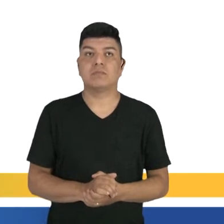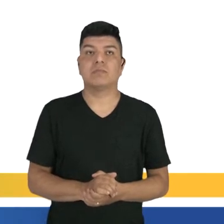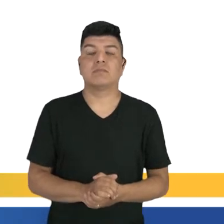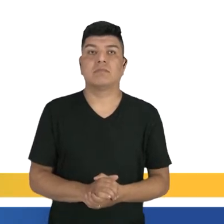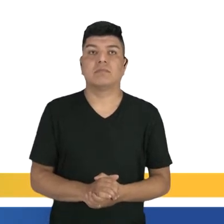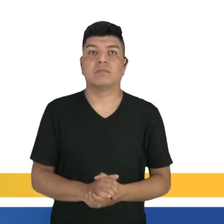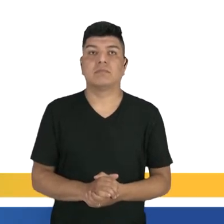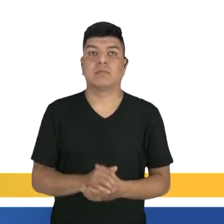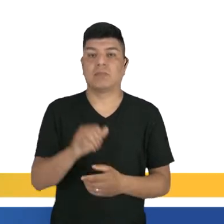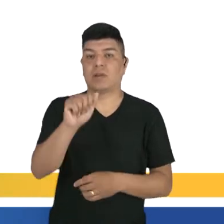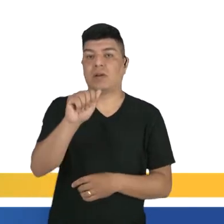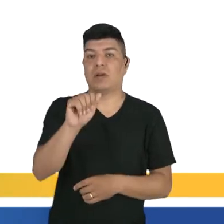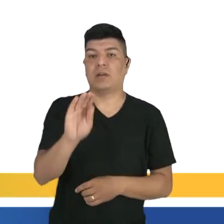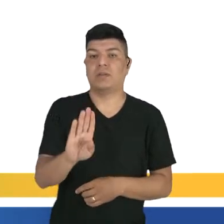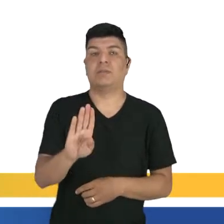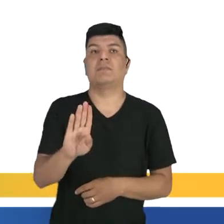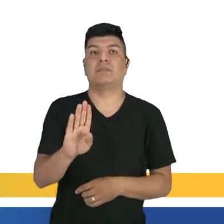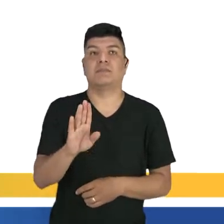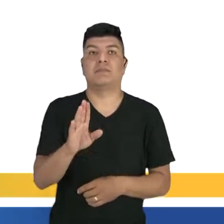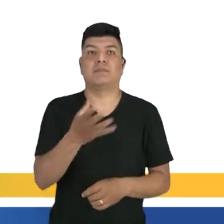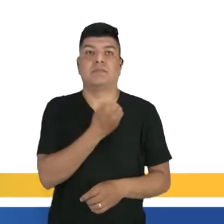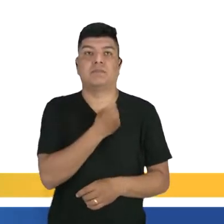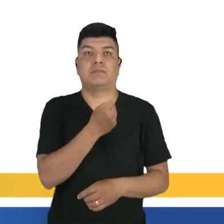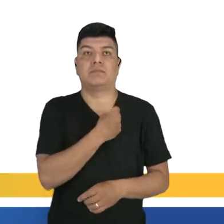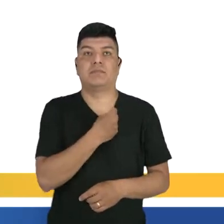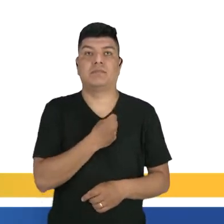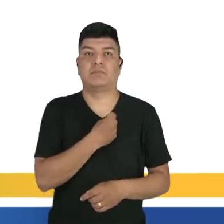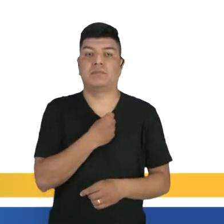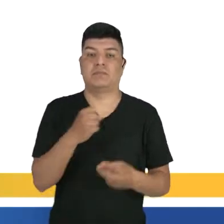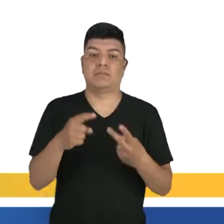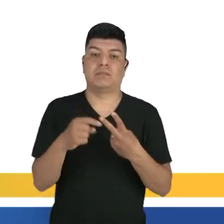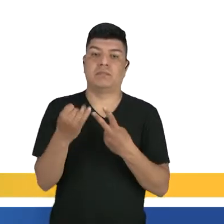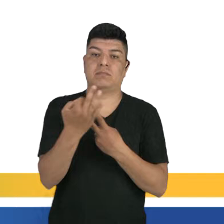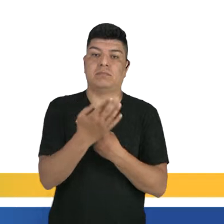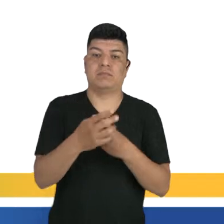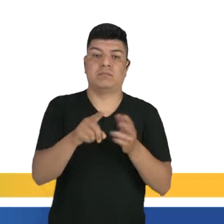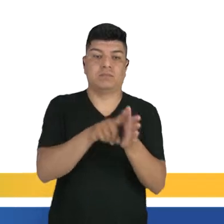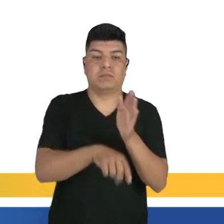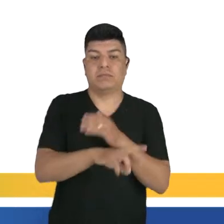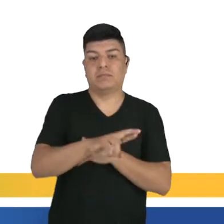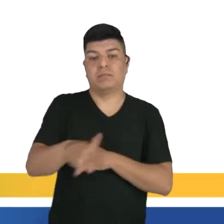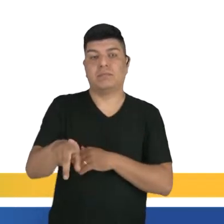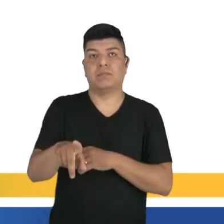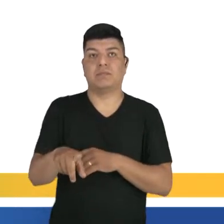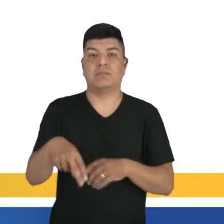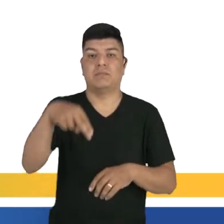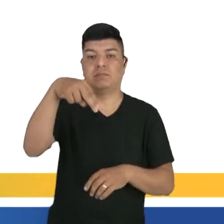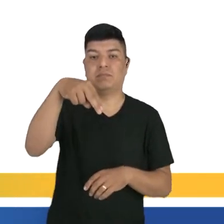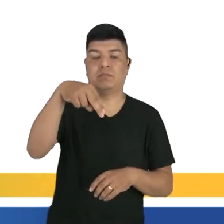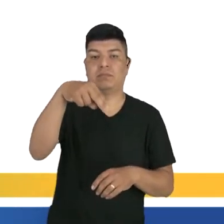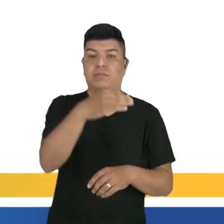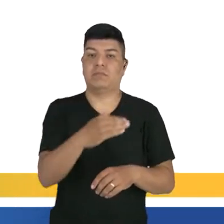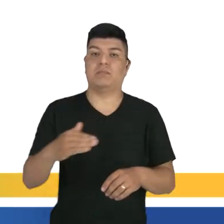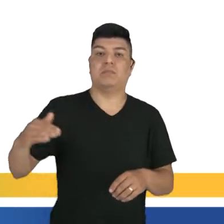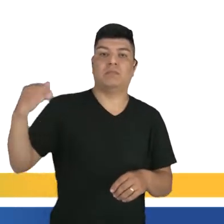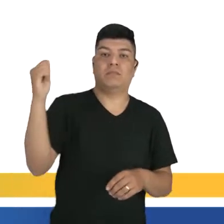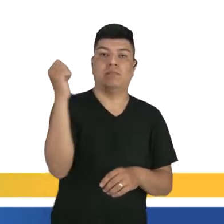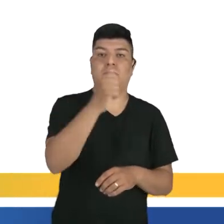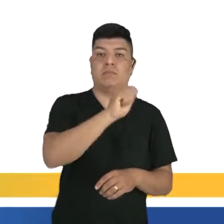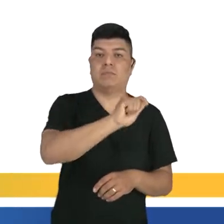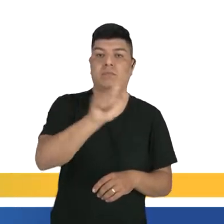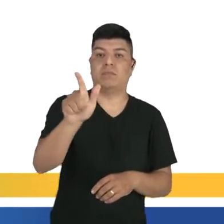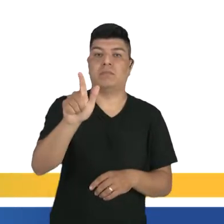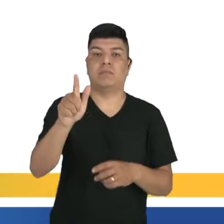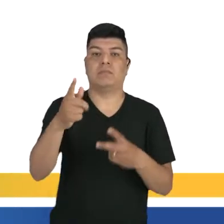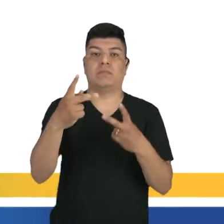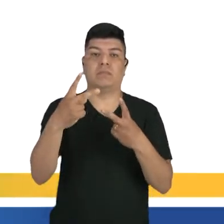Então vamos lá. Sendo A e B números racionais não negativos e N um número natural maior ou igual que